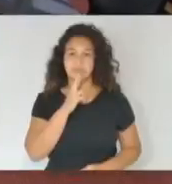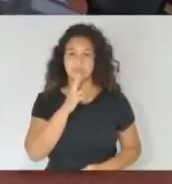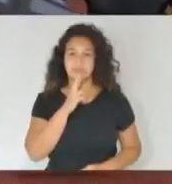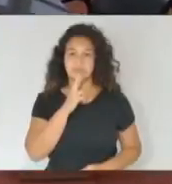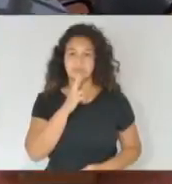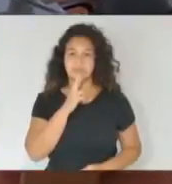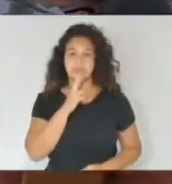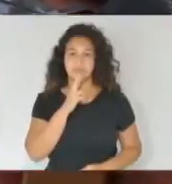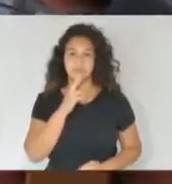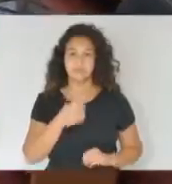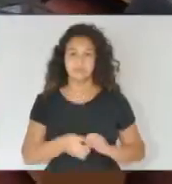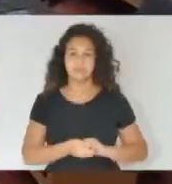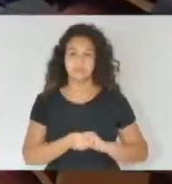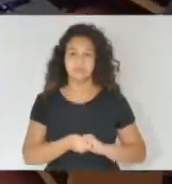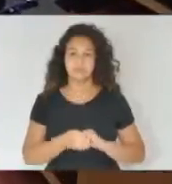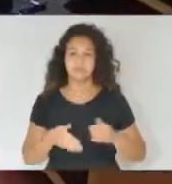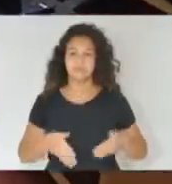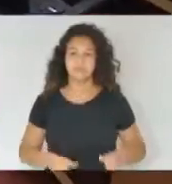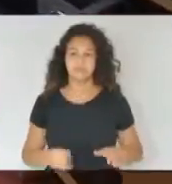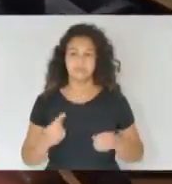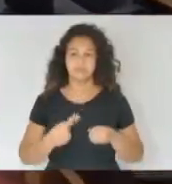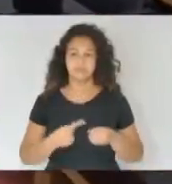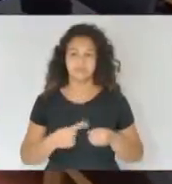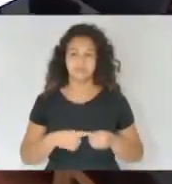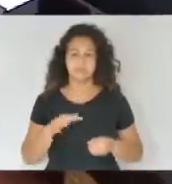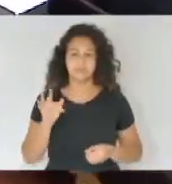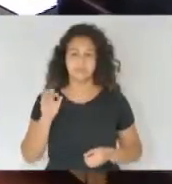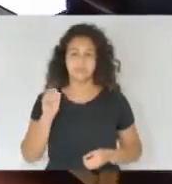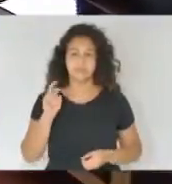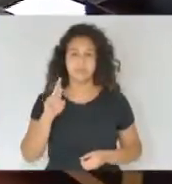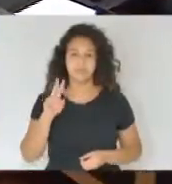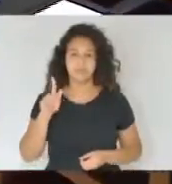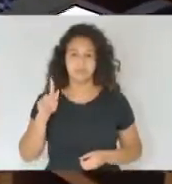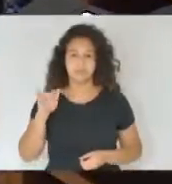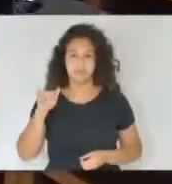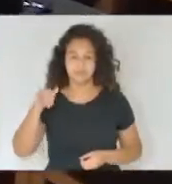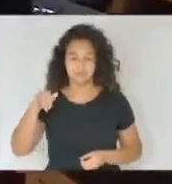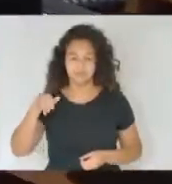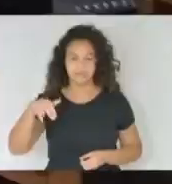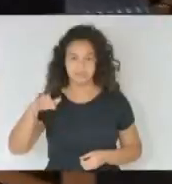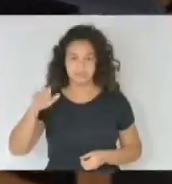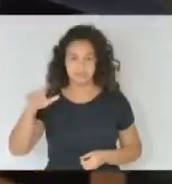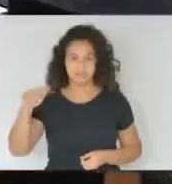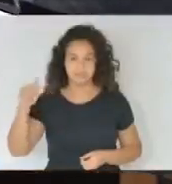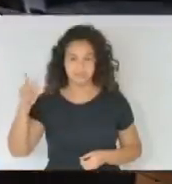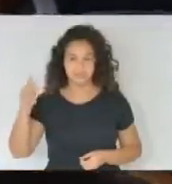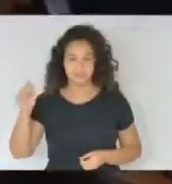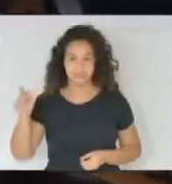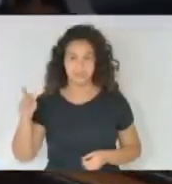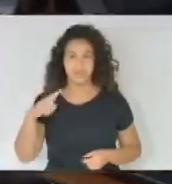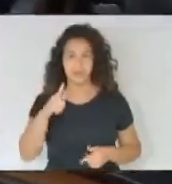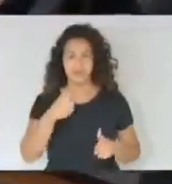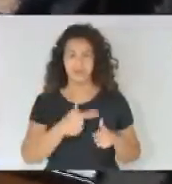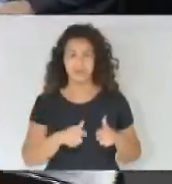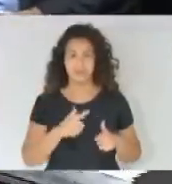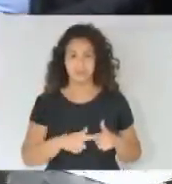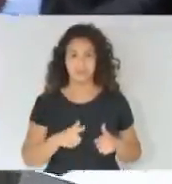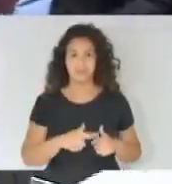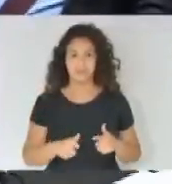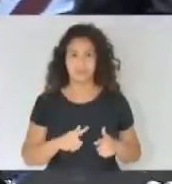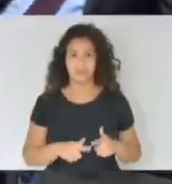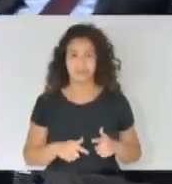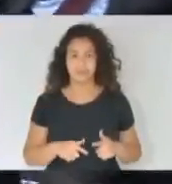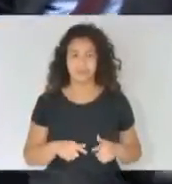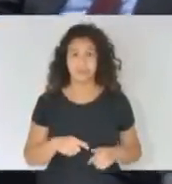conterrâneo da cidade de Forquilinha, agora do deputado Gessé. É uma situação que é muito problemática, deputado Minotto. Acho que é interessante que